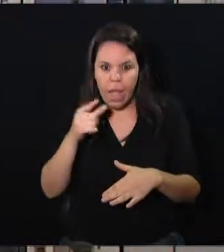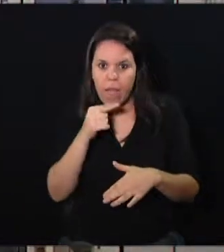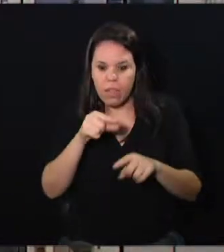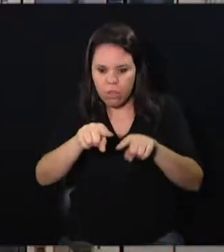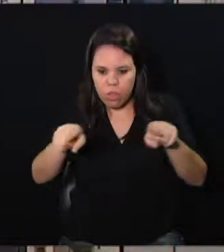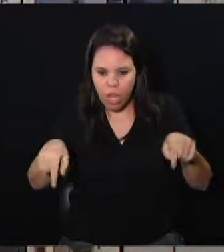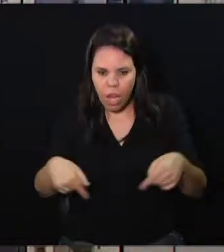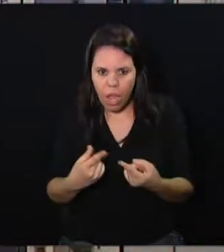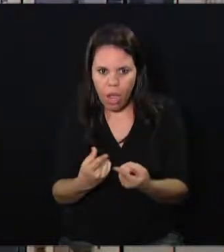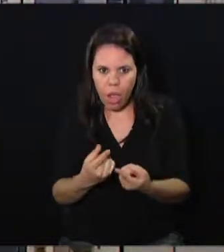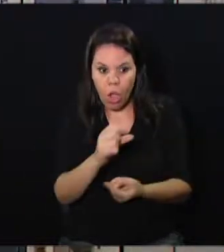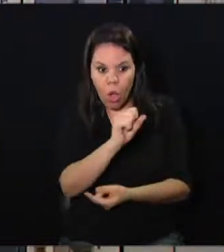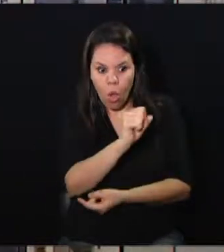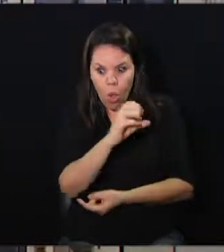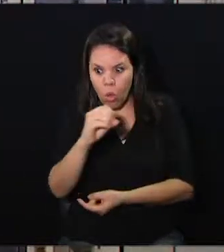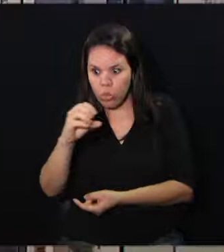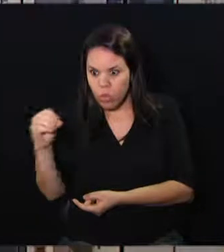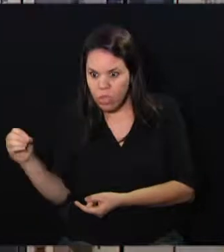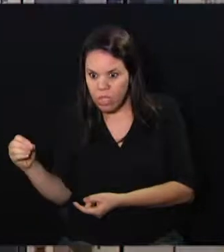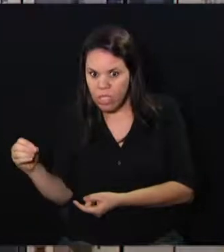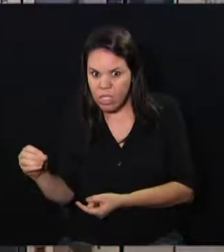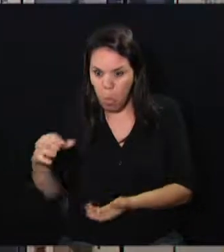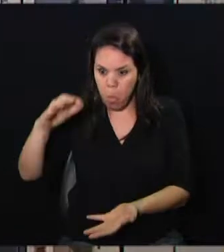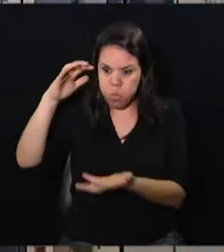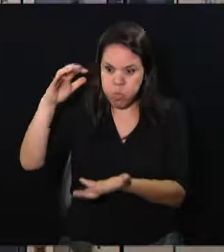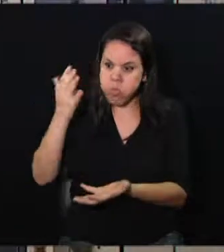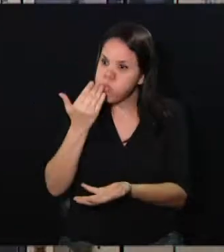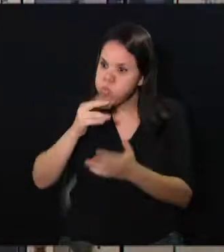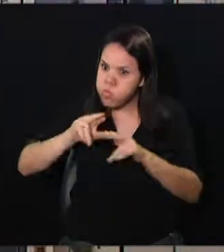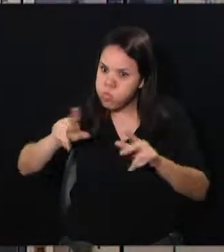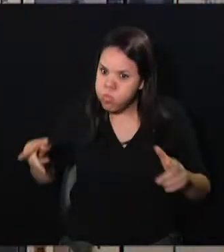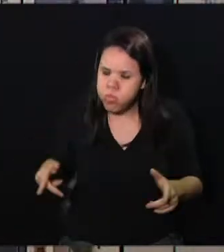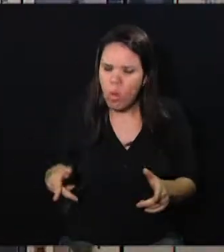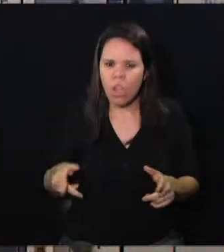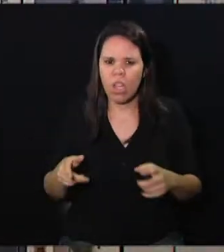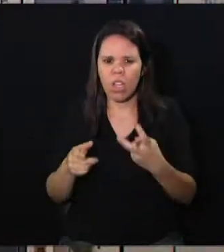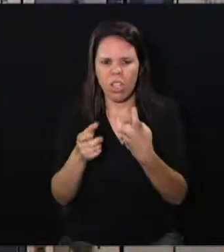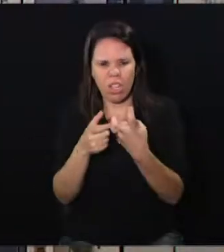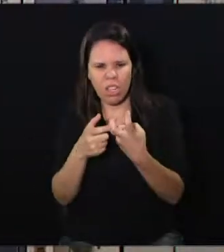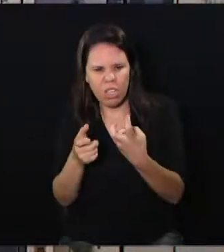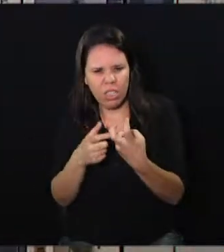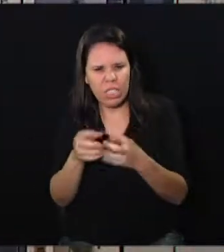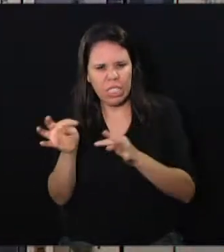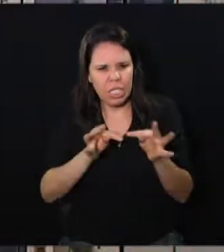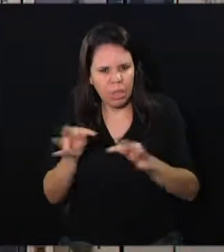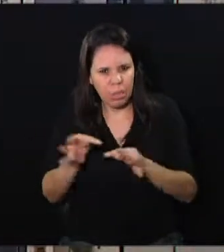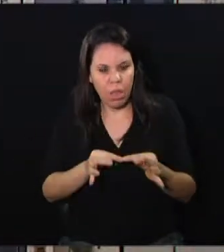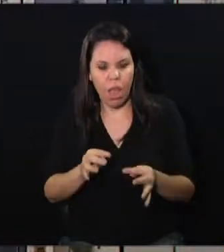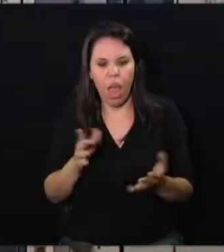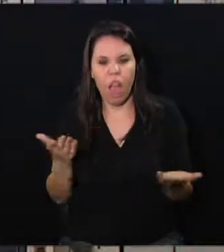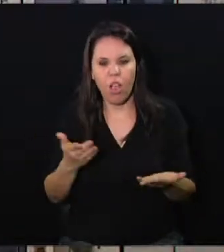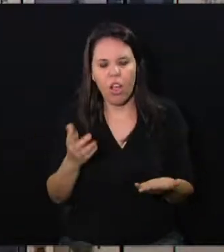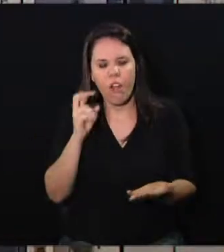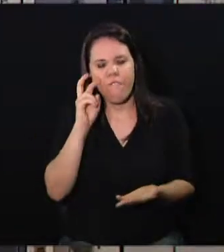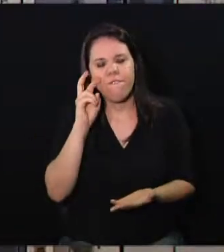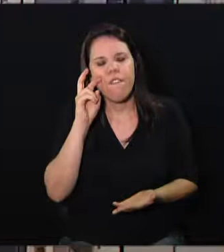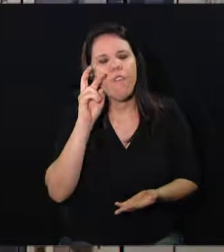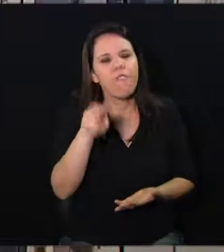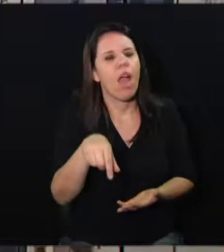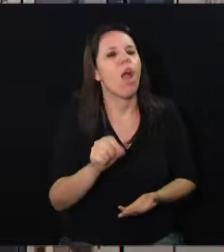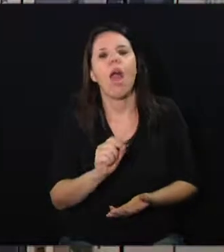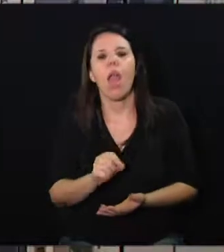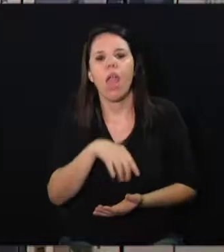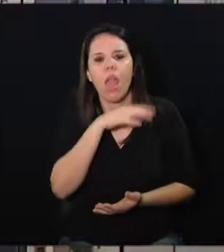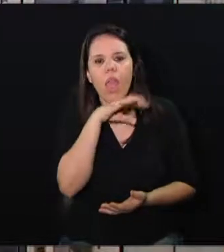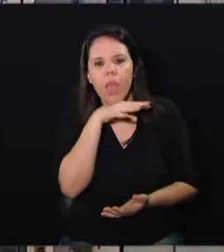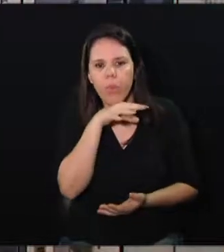quilos de ração, faz tratamentos veterinários, castrações. Confira agora no quadro É o Bicho o trabalho que é